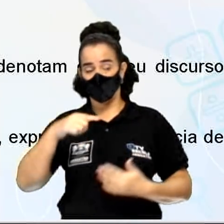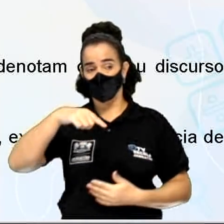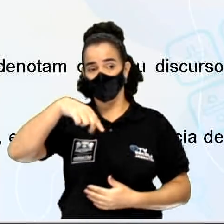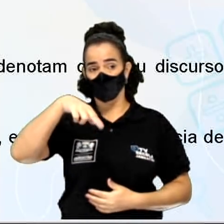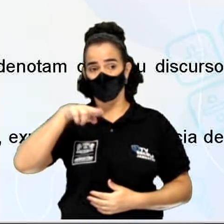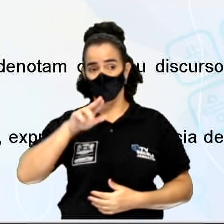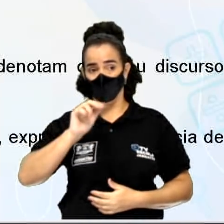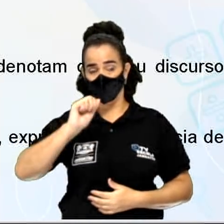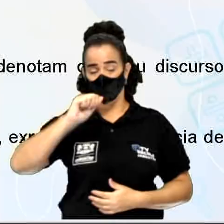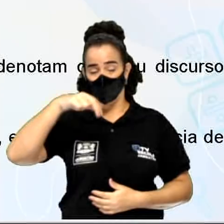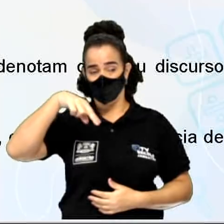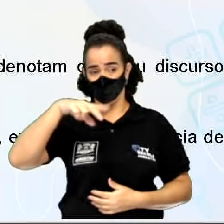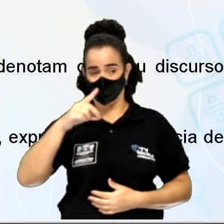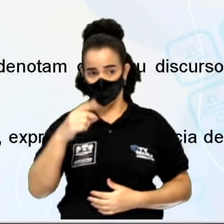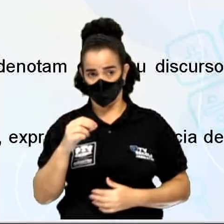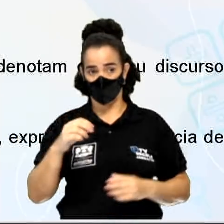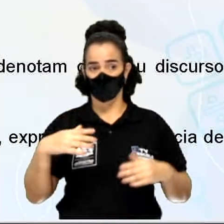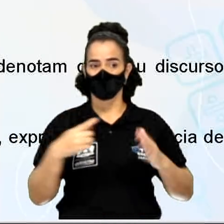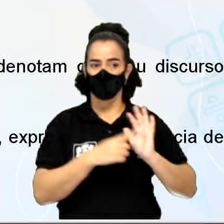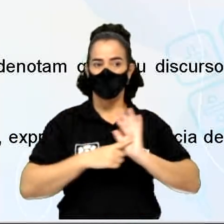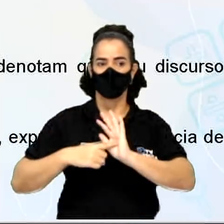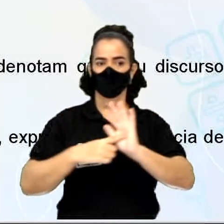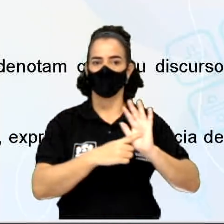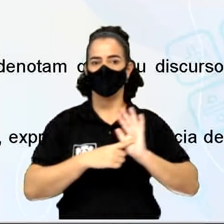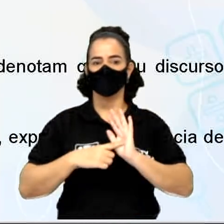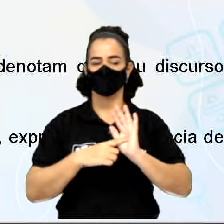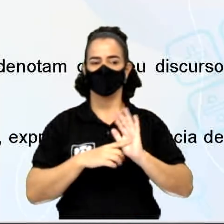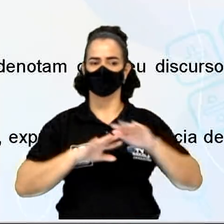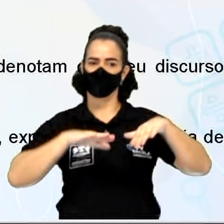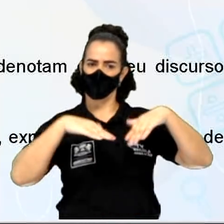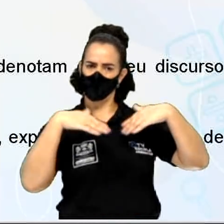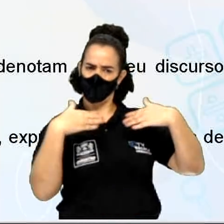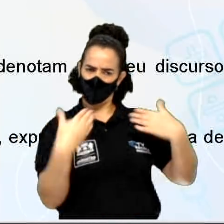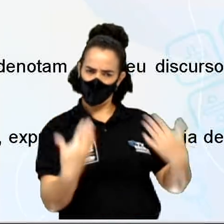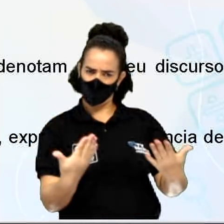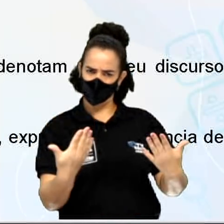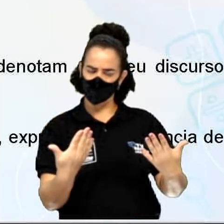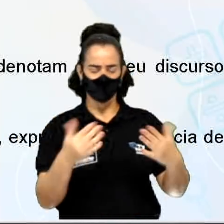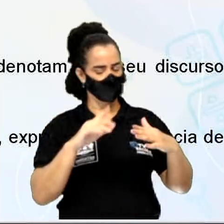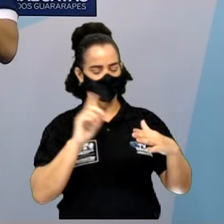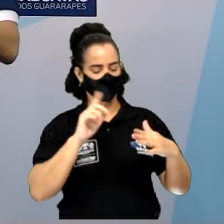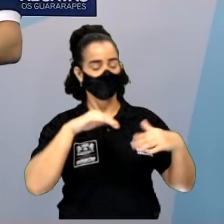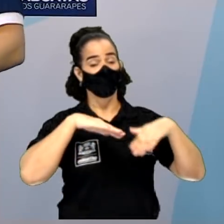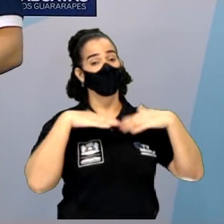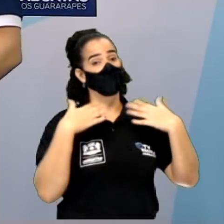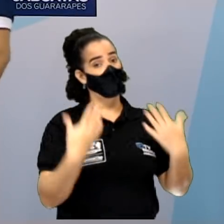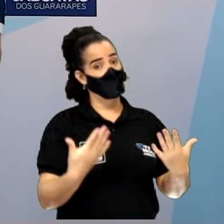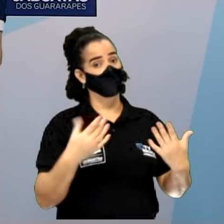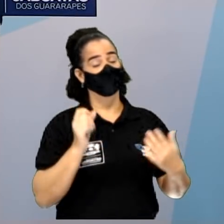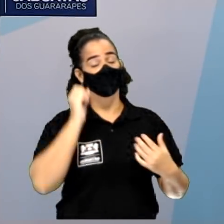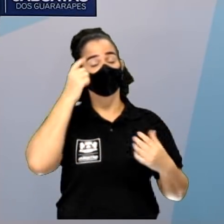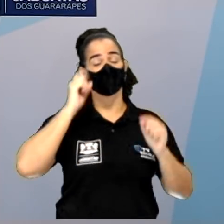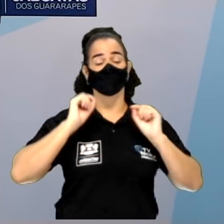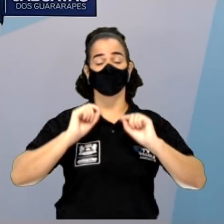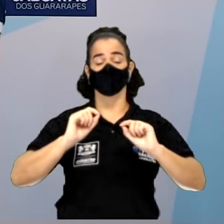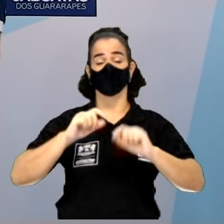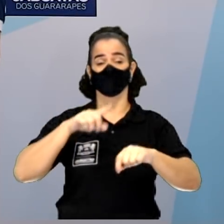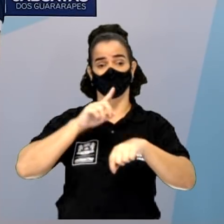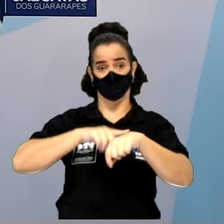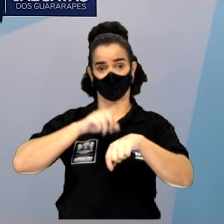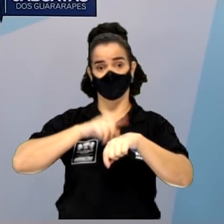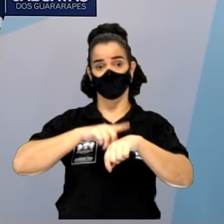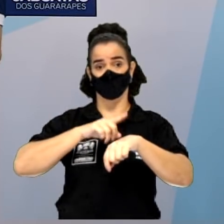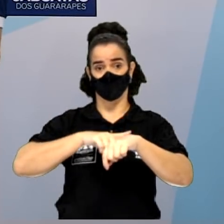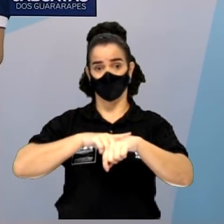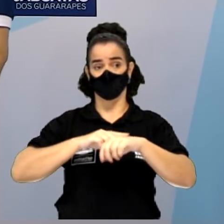de modo. Pessoal, quando dá a ideia de tempo, né? O momento em que vai acabar o período de